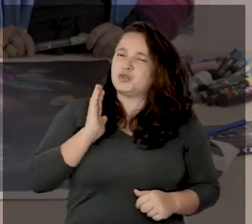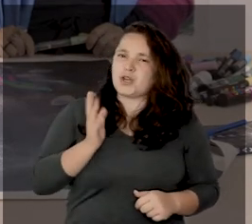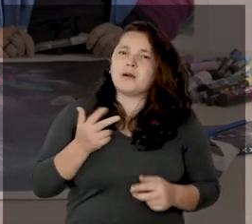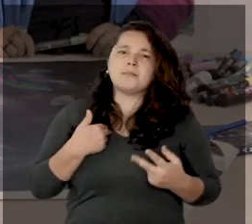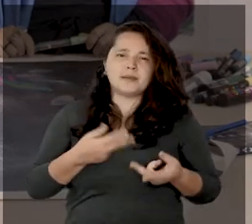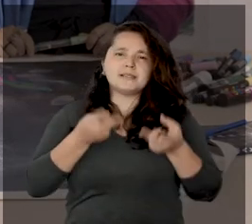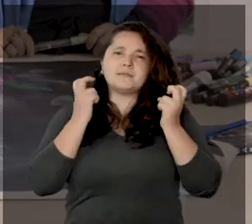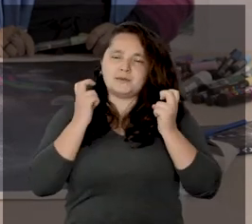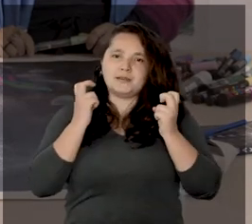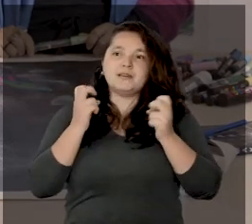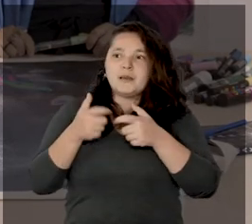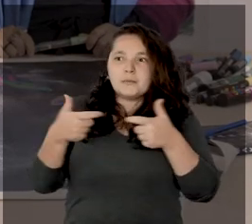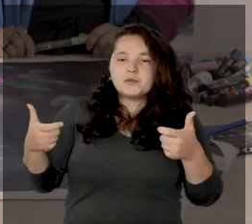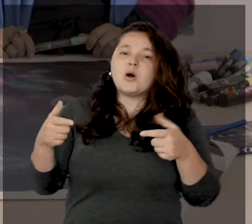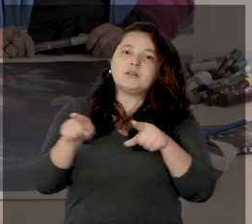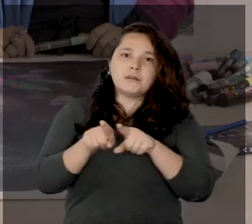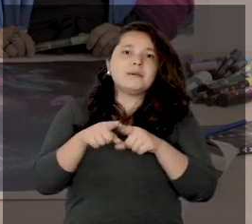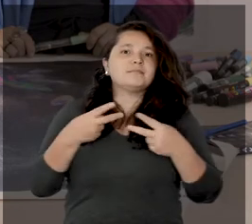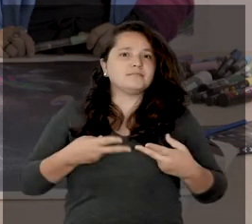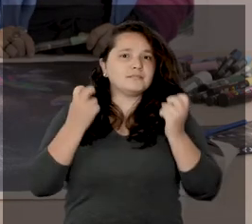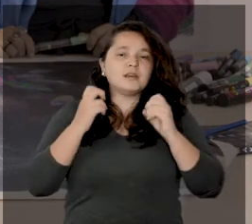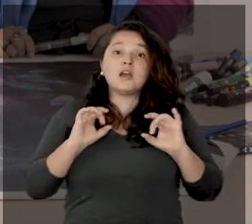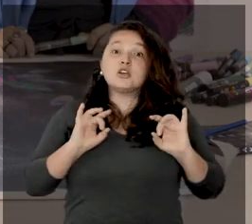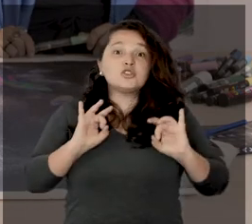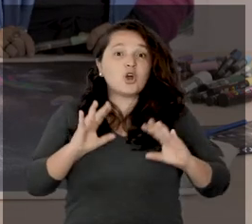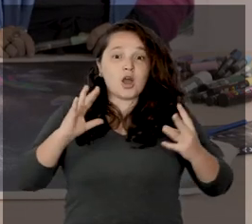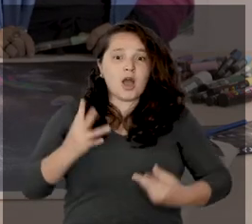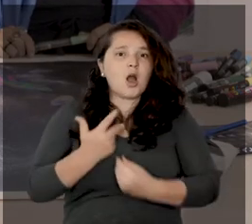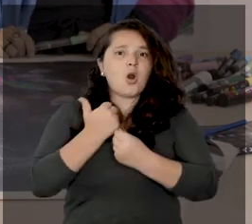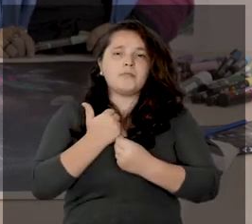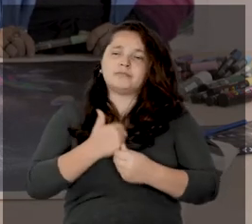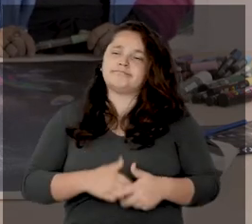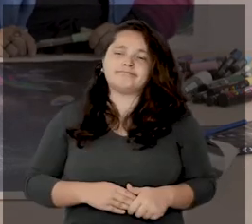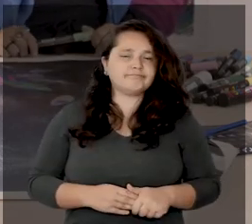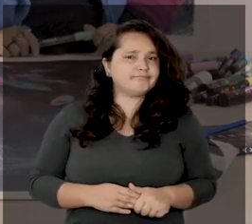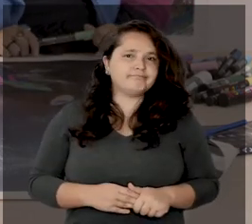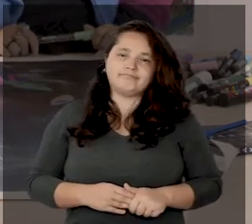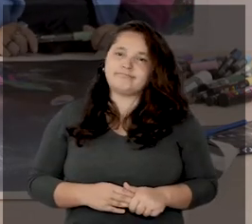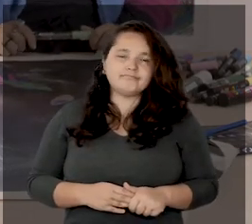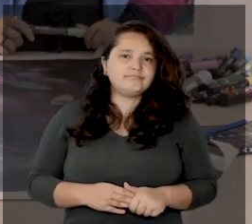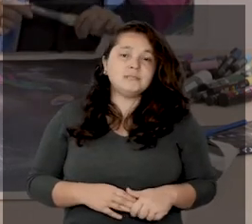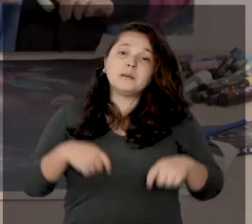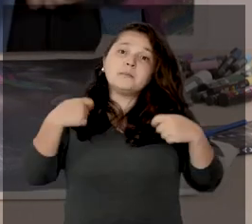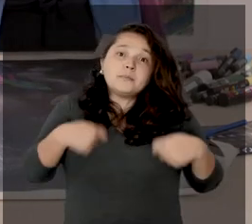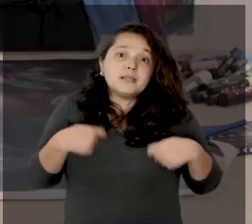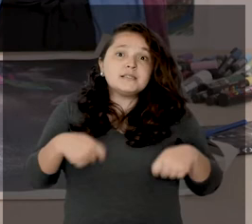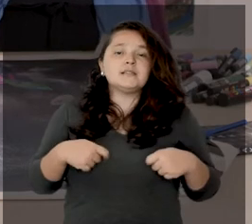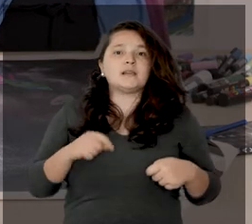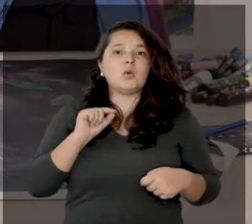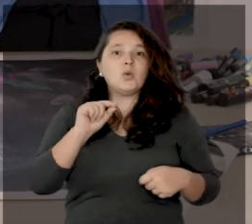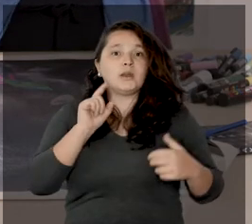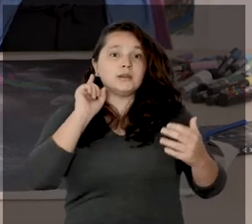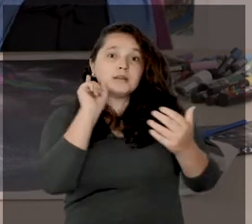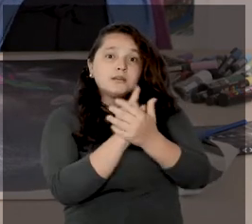povos indígenas, a obra de arte não basta. E a gente não basta também querer fazer parte desse sistemão. Quando eu digo sistemão, é o sistema